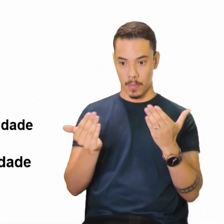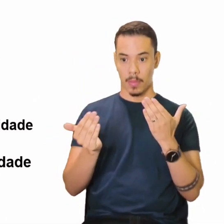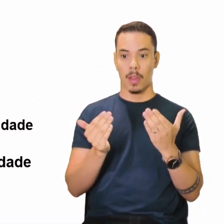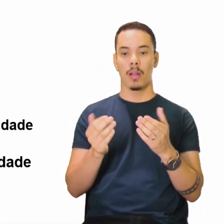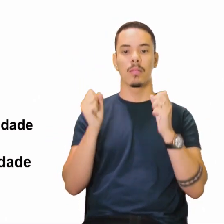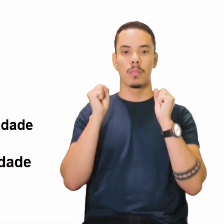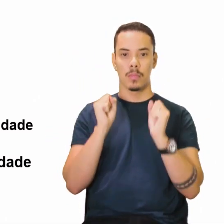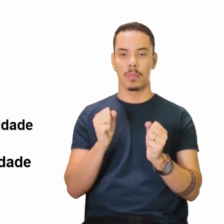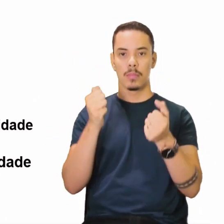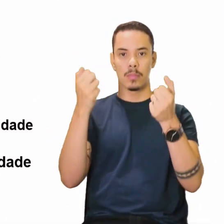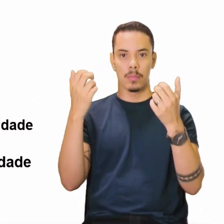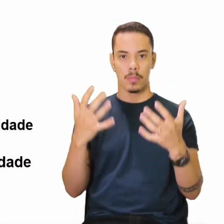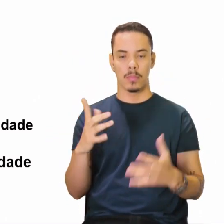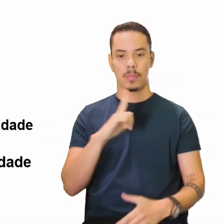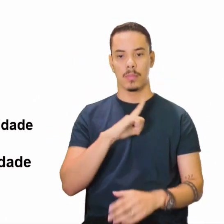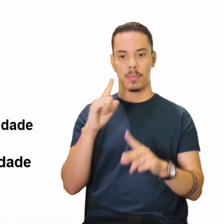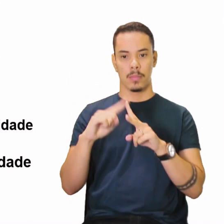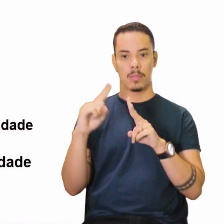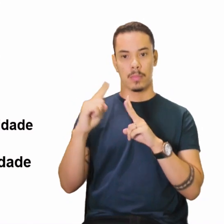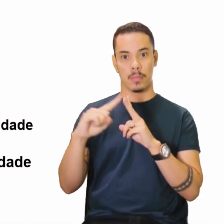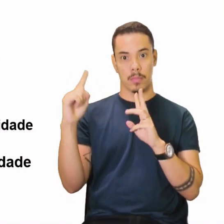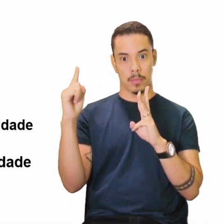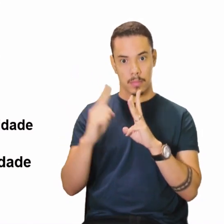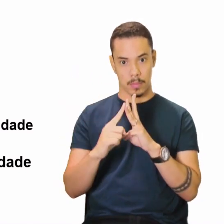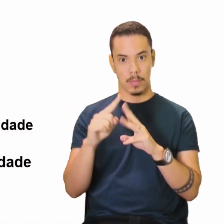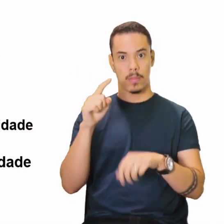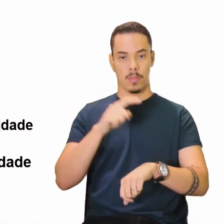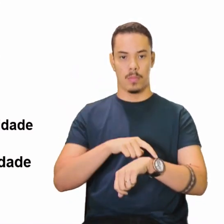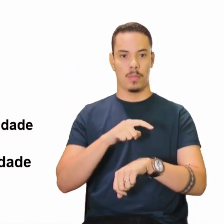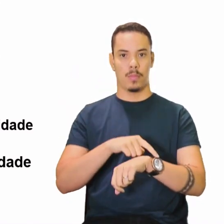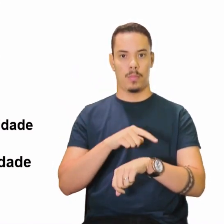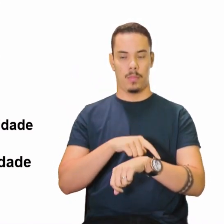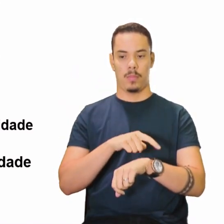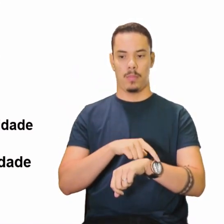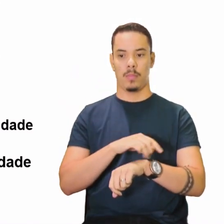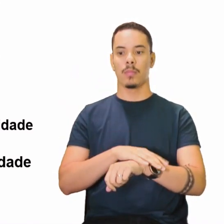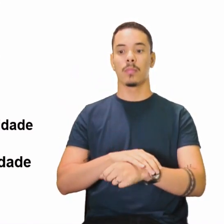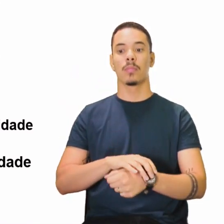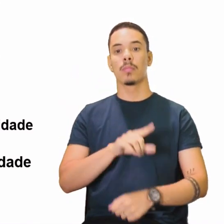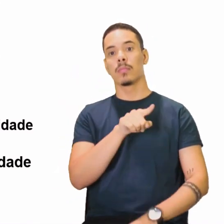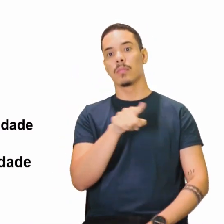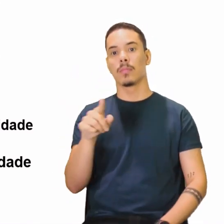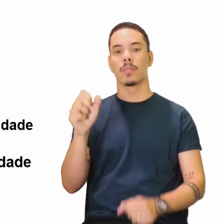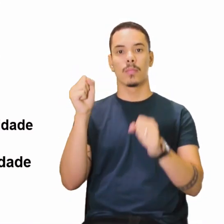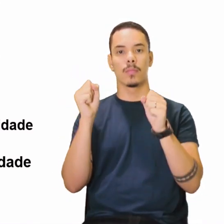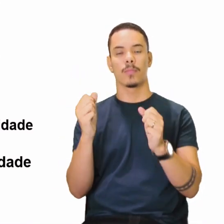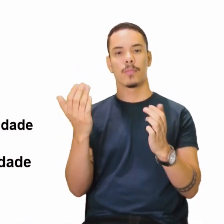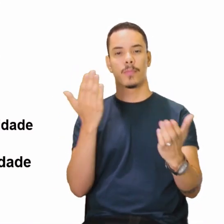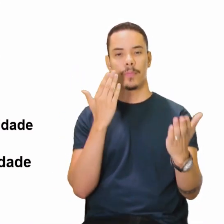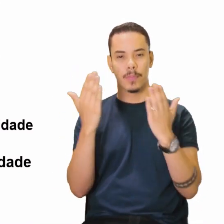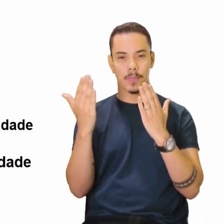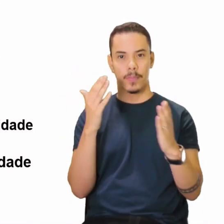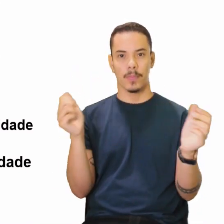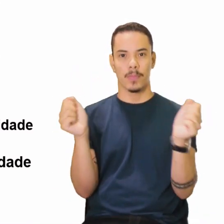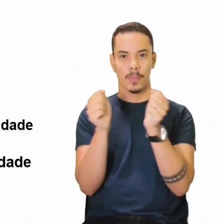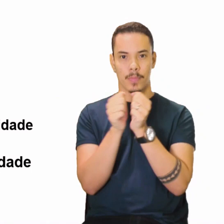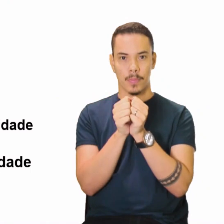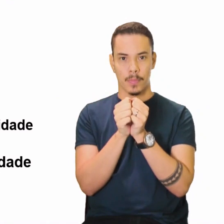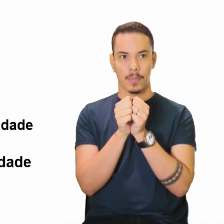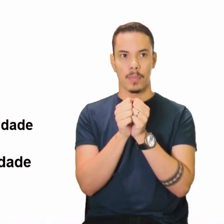aí você vai ter 3 momentos para você fazer essa comparação. Você vai comparar no grau comparativo